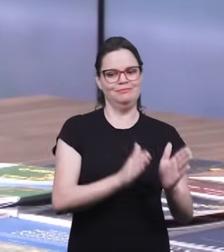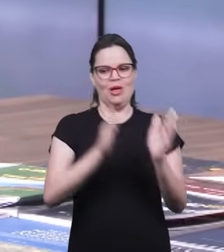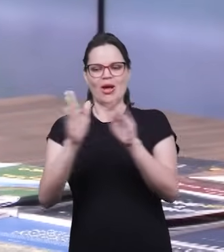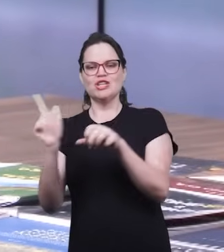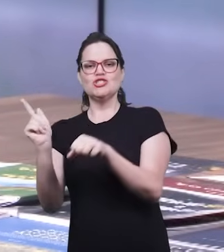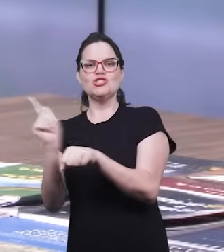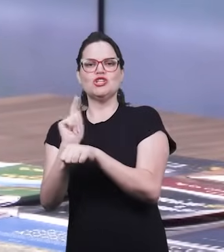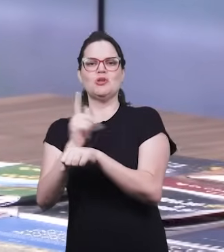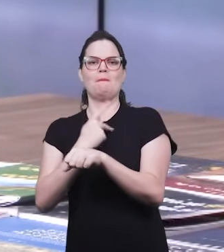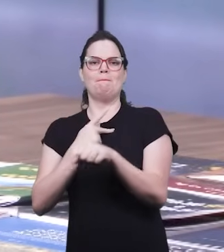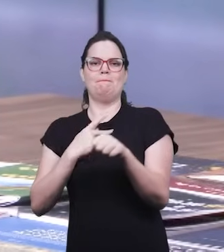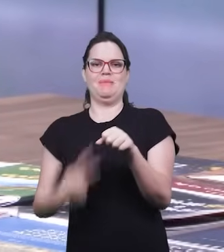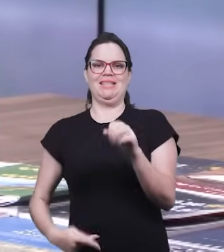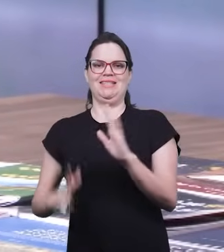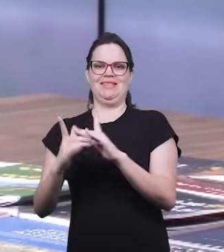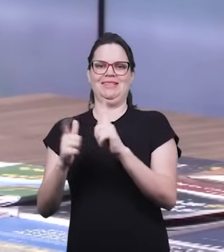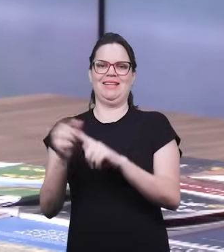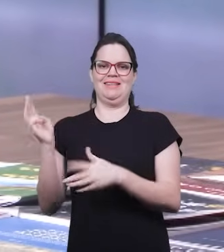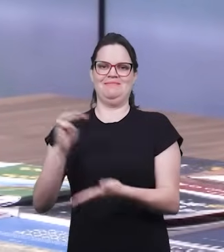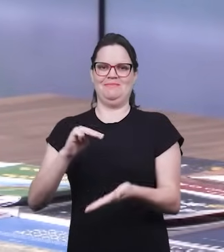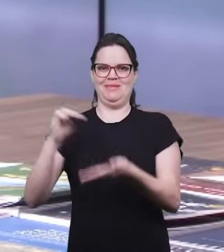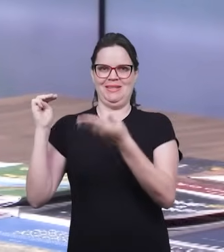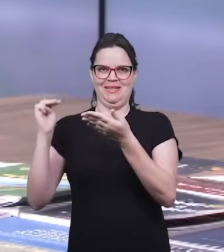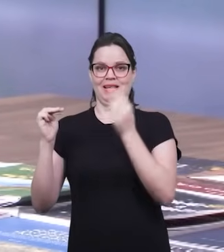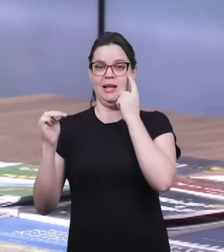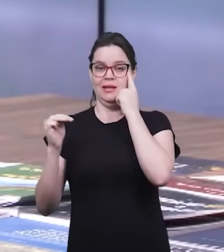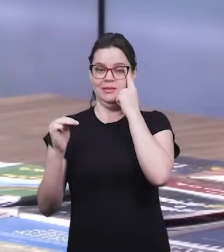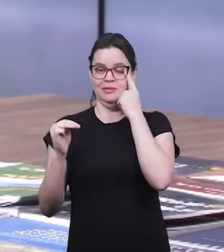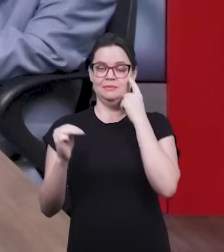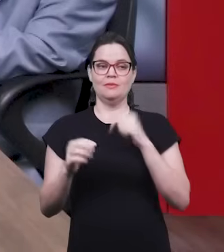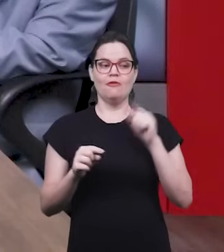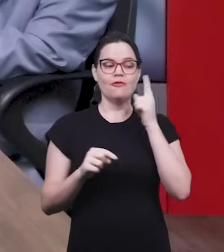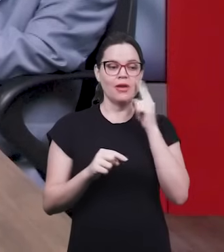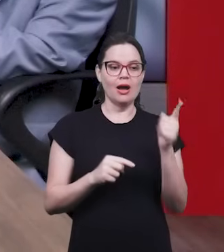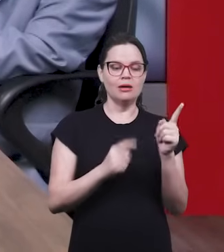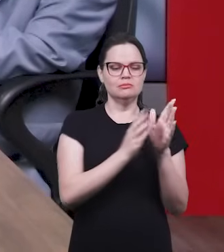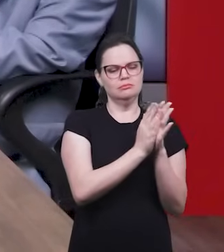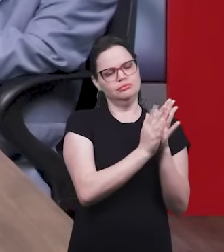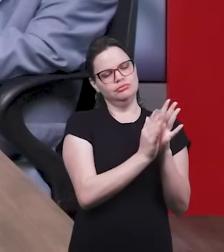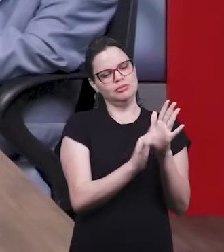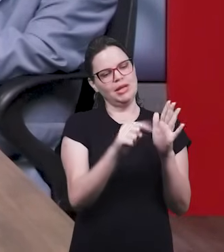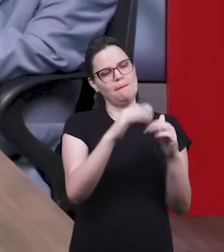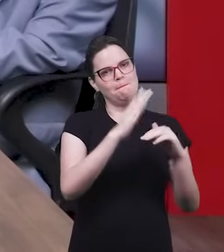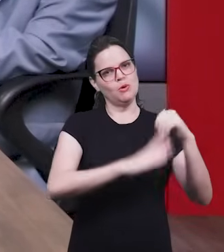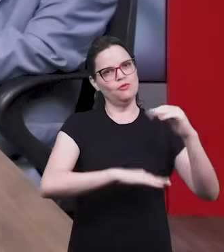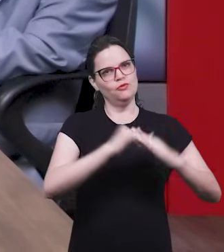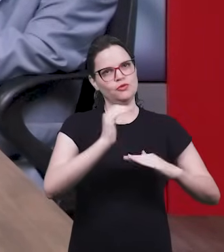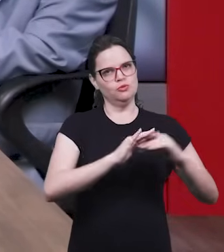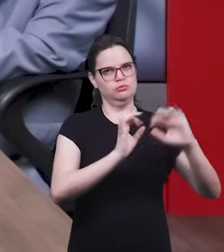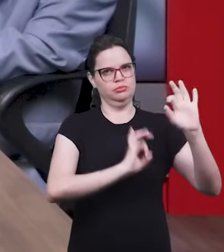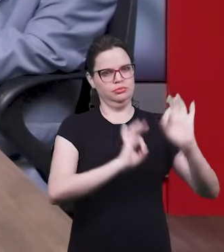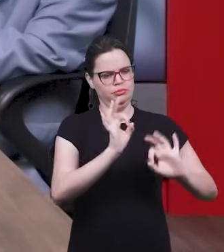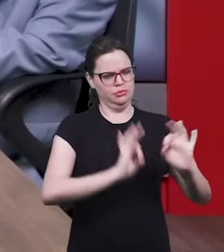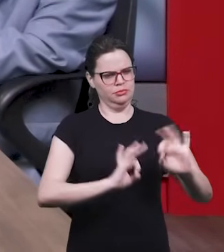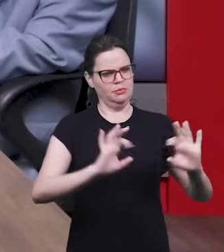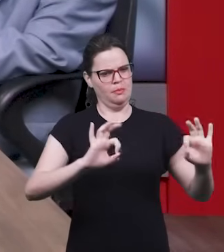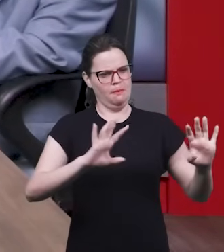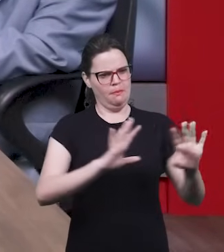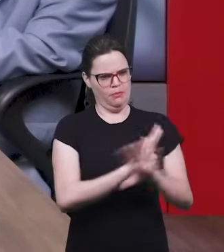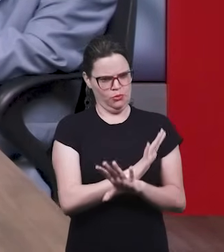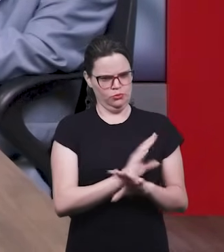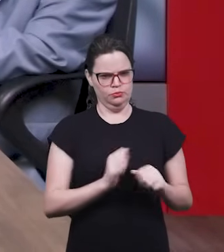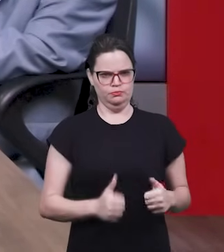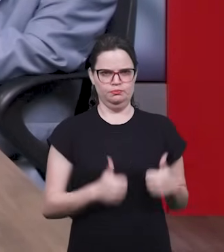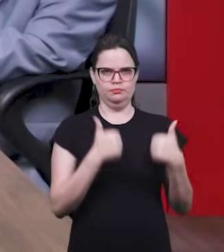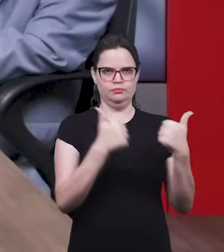desta obra. Olha só, nós vimos caminhando aqui falando de uma profissão, né, que o senhor se preparou, se formou para